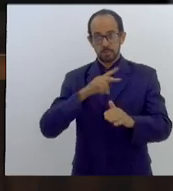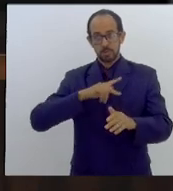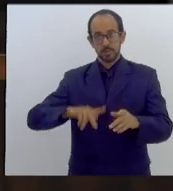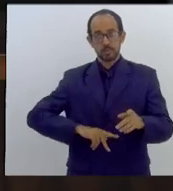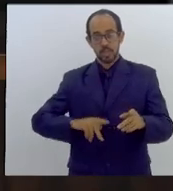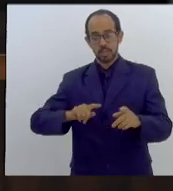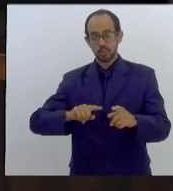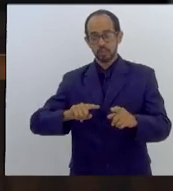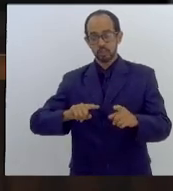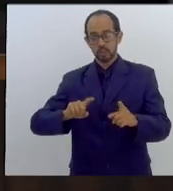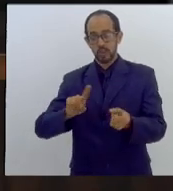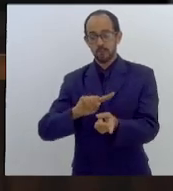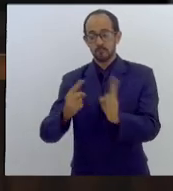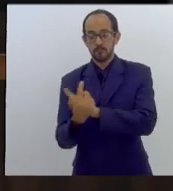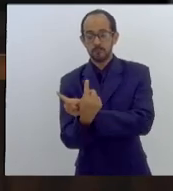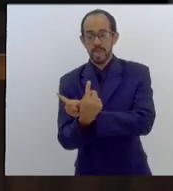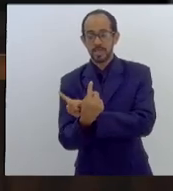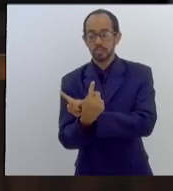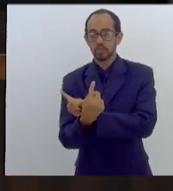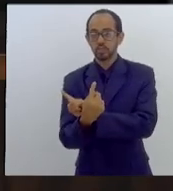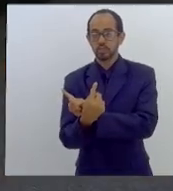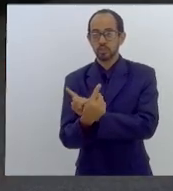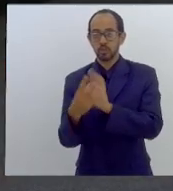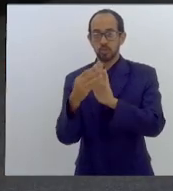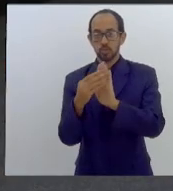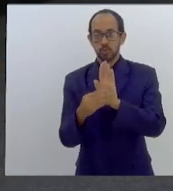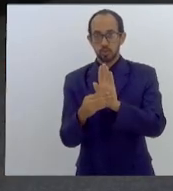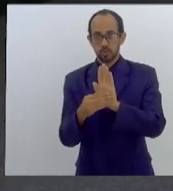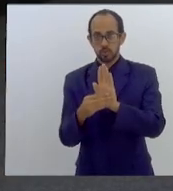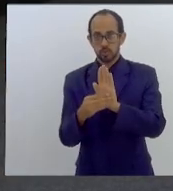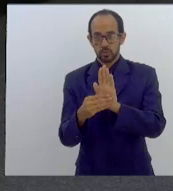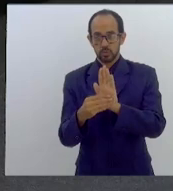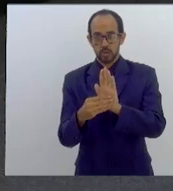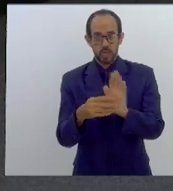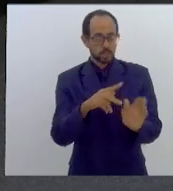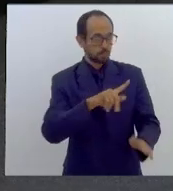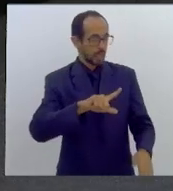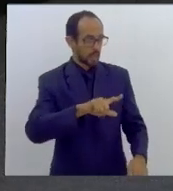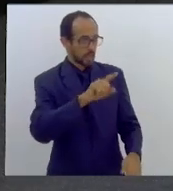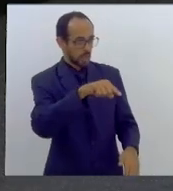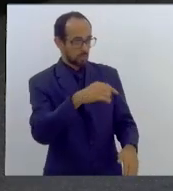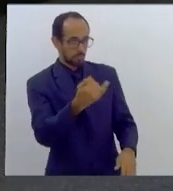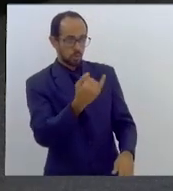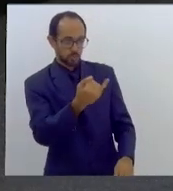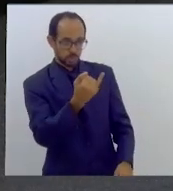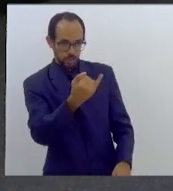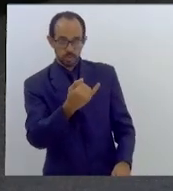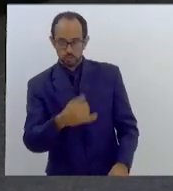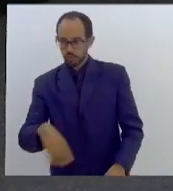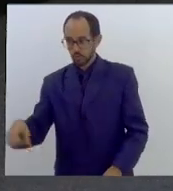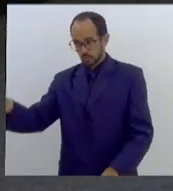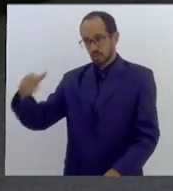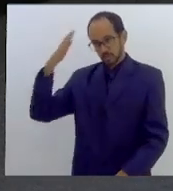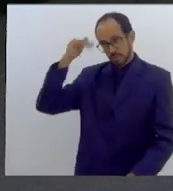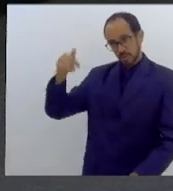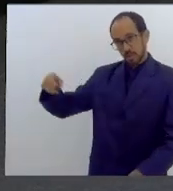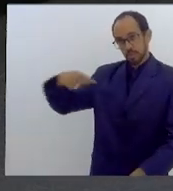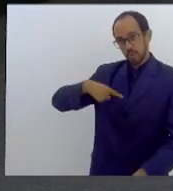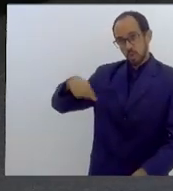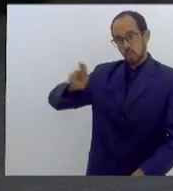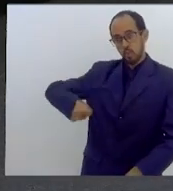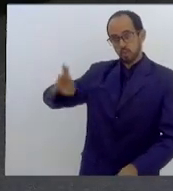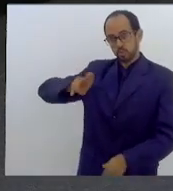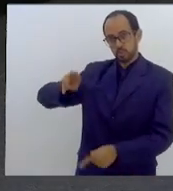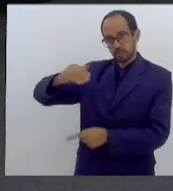e continuar. Presidente, esse projeto é extremamente importante. Sabe, Vossa Excelência, que eu ando muito de táxi. Volte e meia,